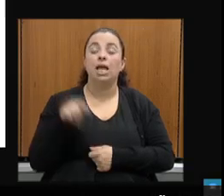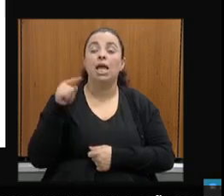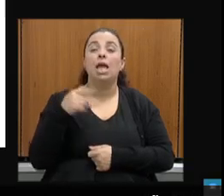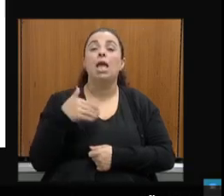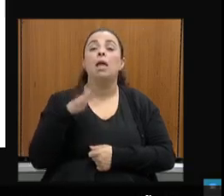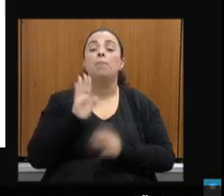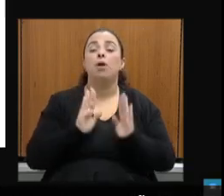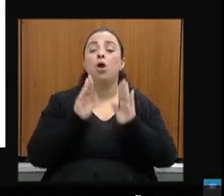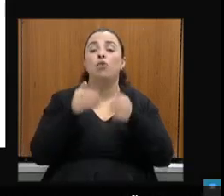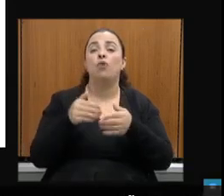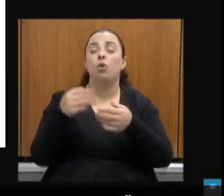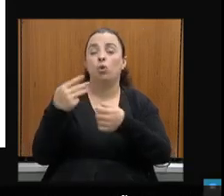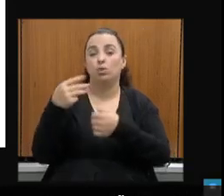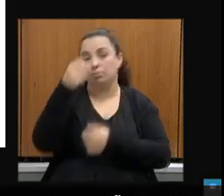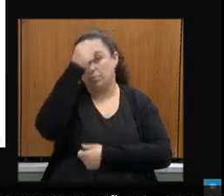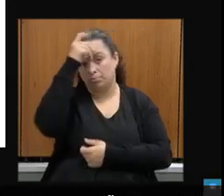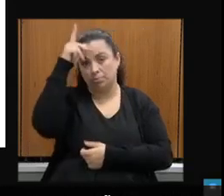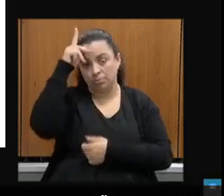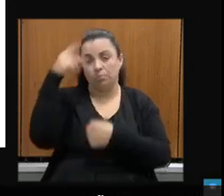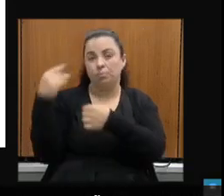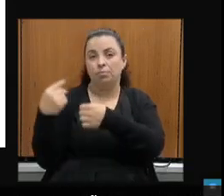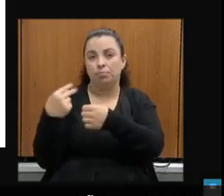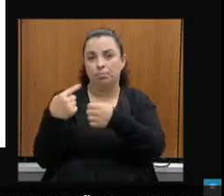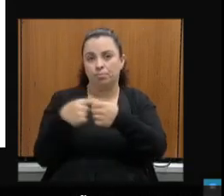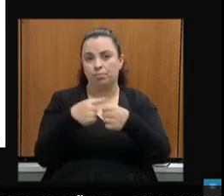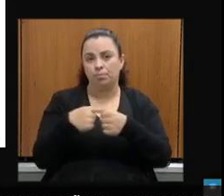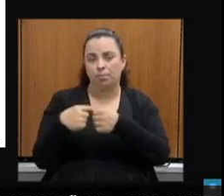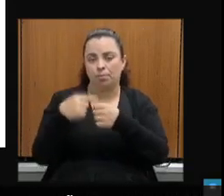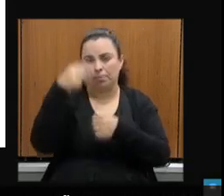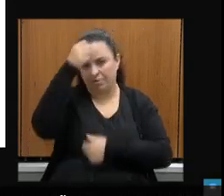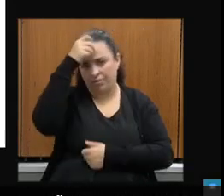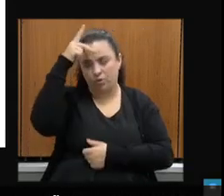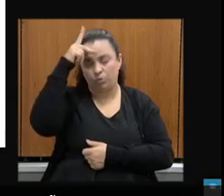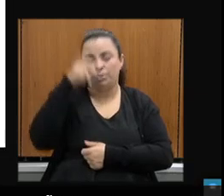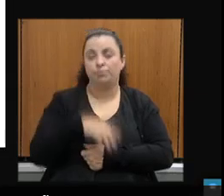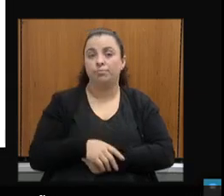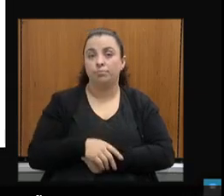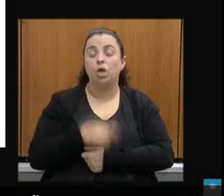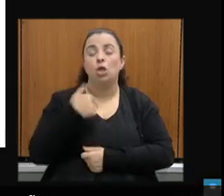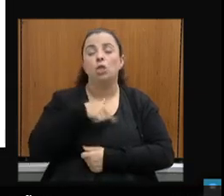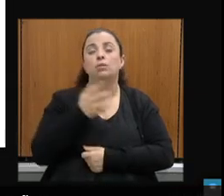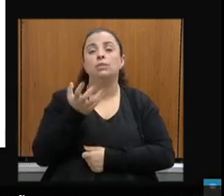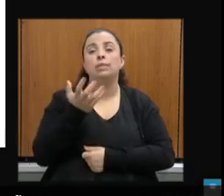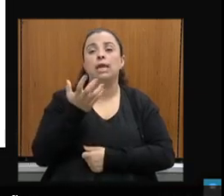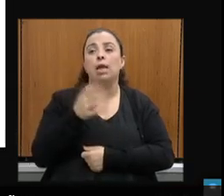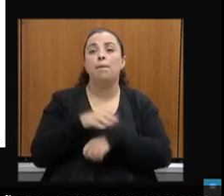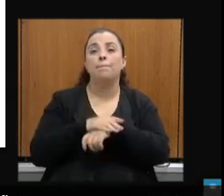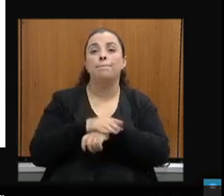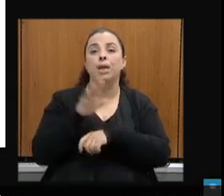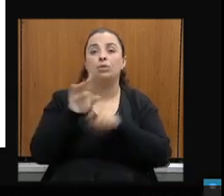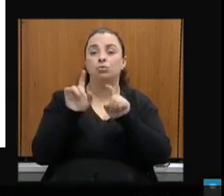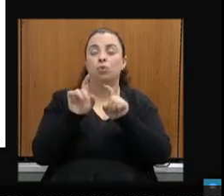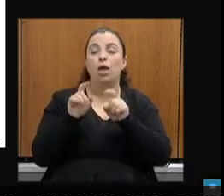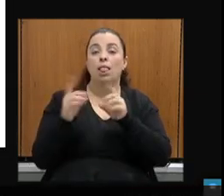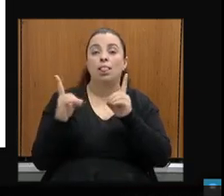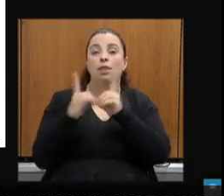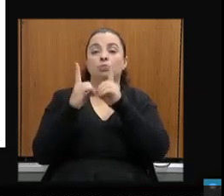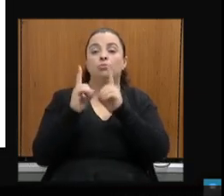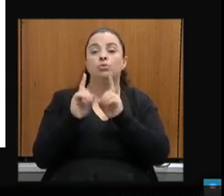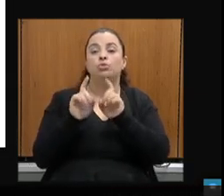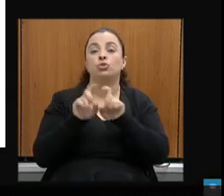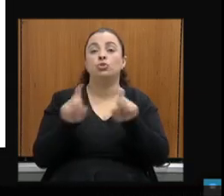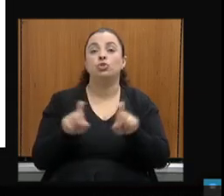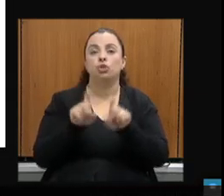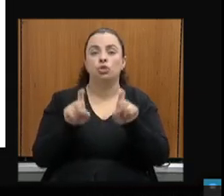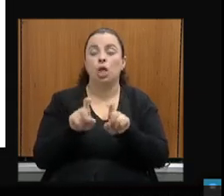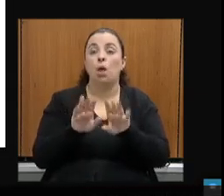dedicado às prefeituras Então a gente tem buscado digitalizar o atendimento ao cliente mas o